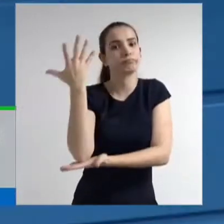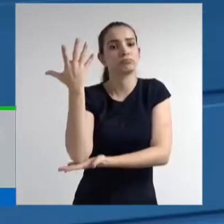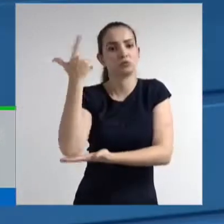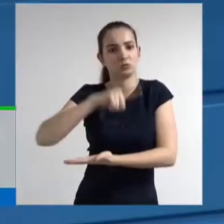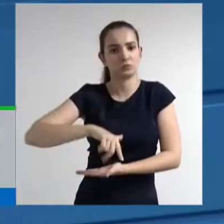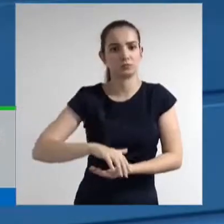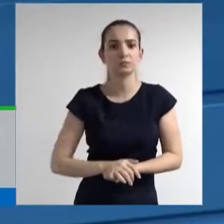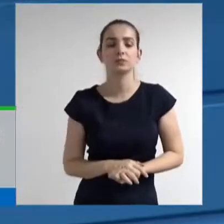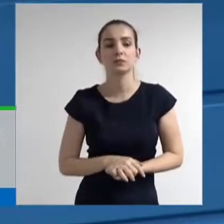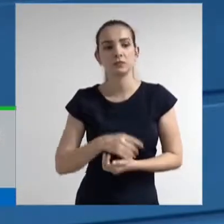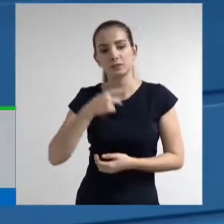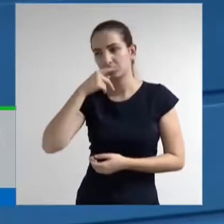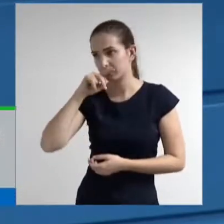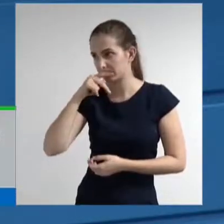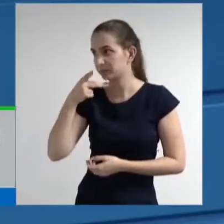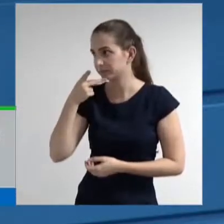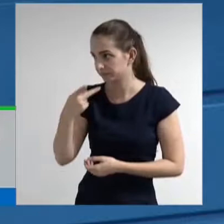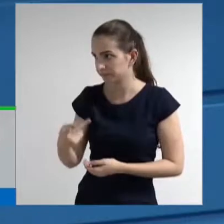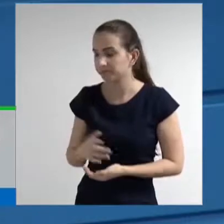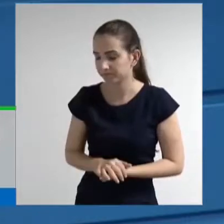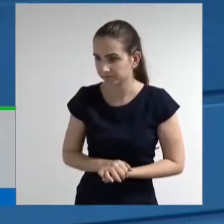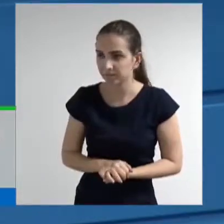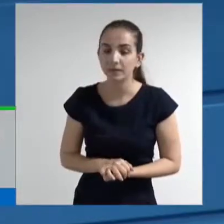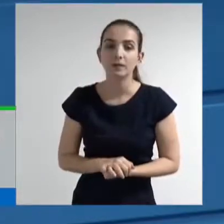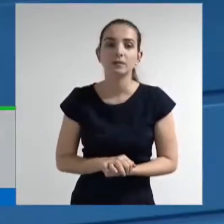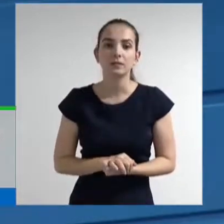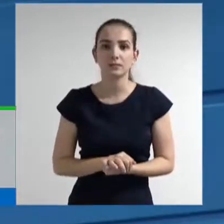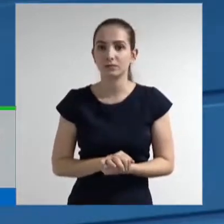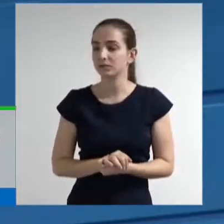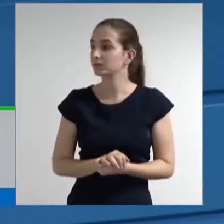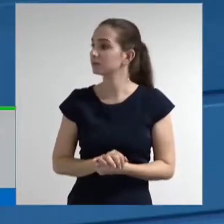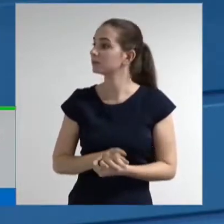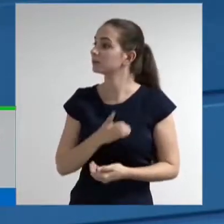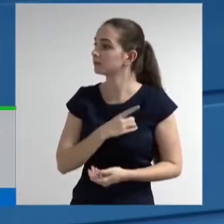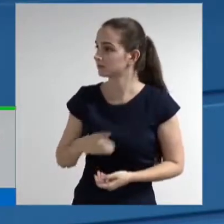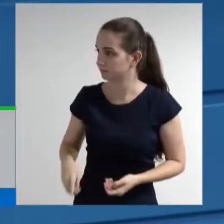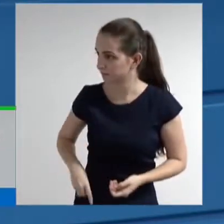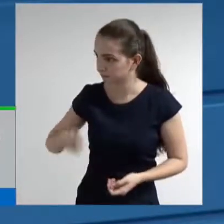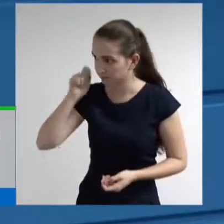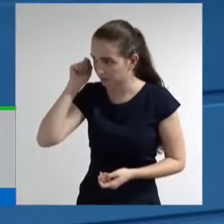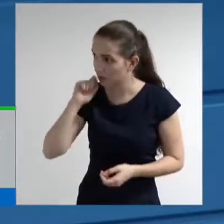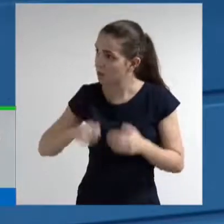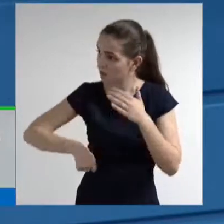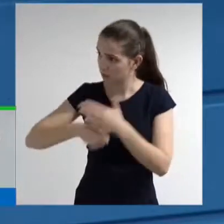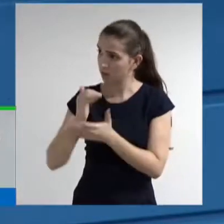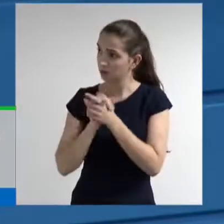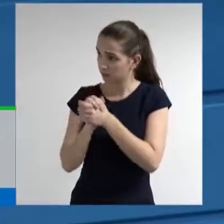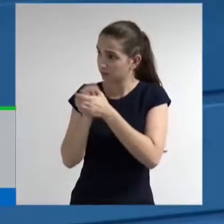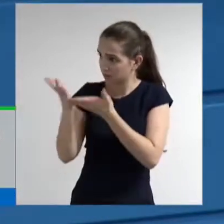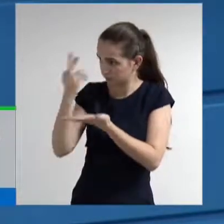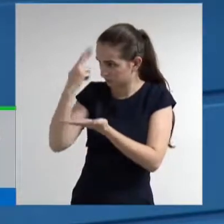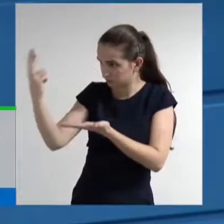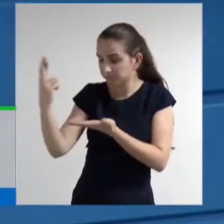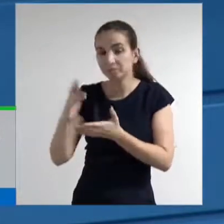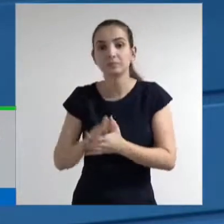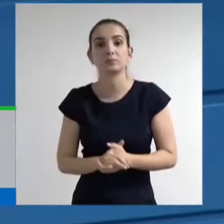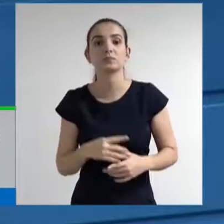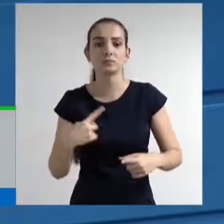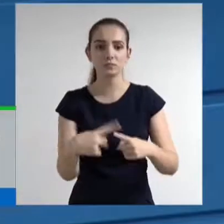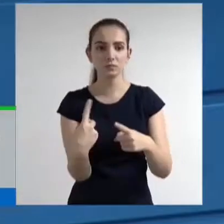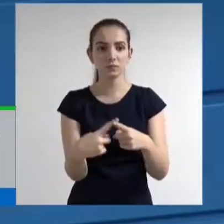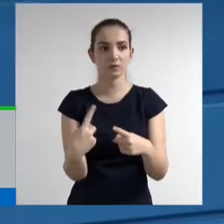O senhor me concede uma parte? Pois não, deputado Paulo Silvio. Deputado Amarildo, primeiro, parabenizar Vossa Excelência,